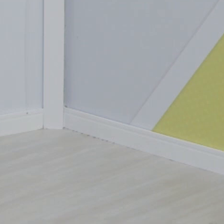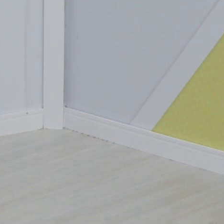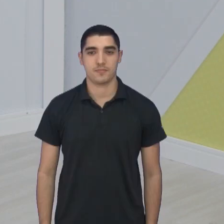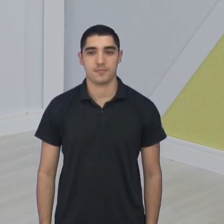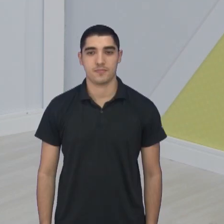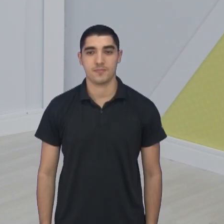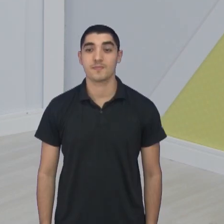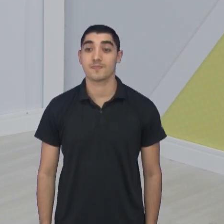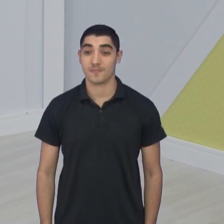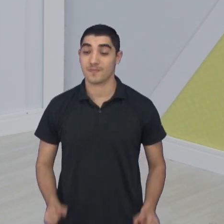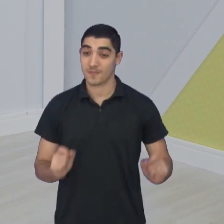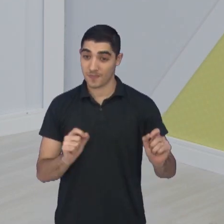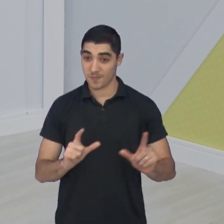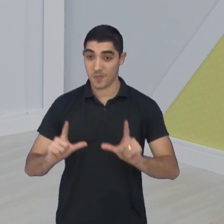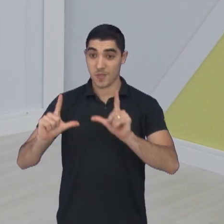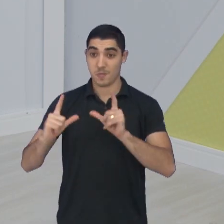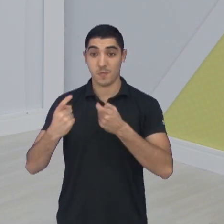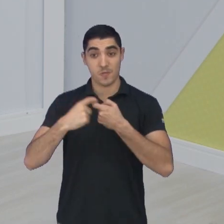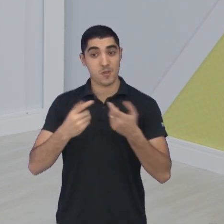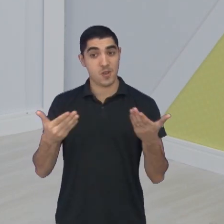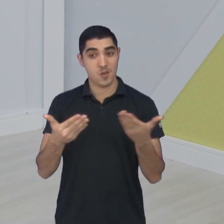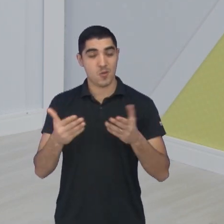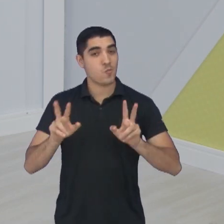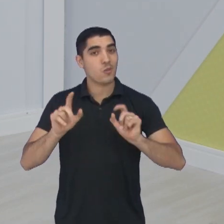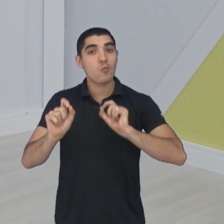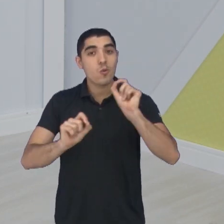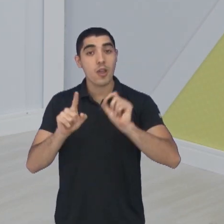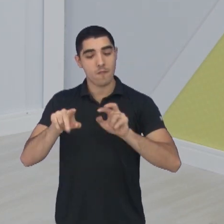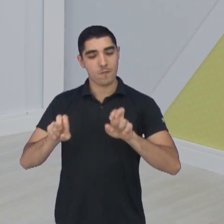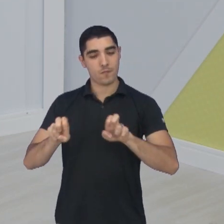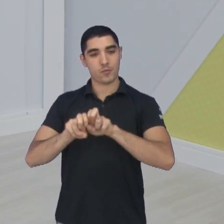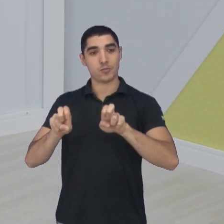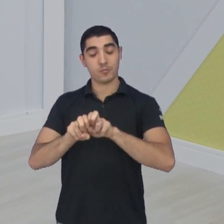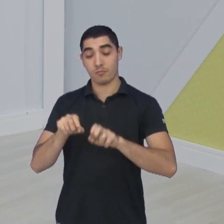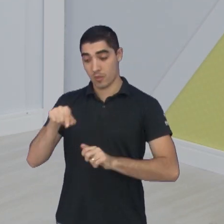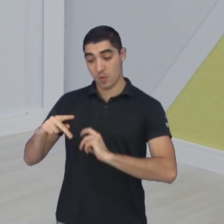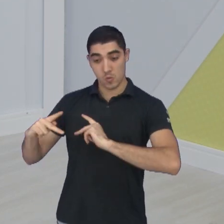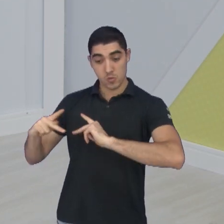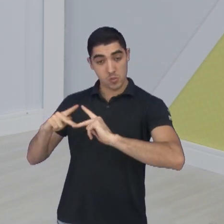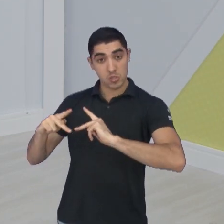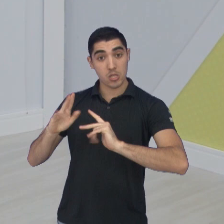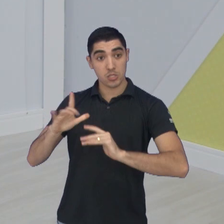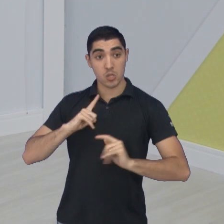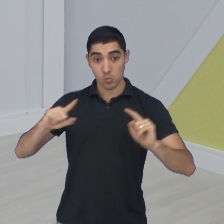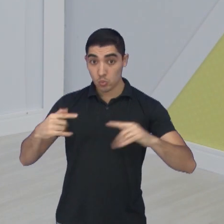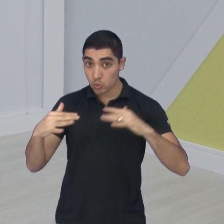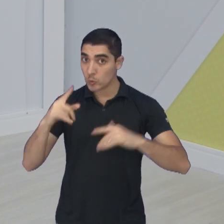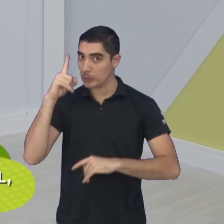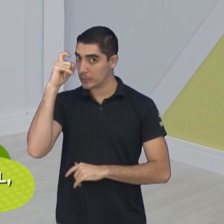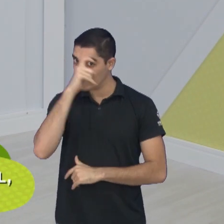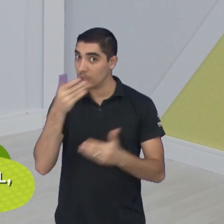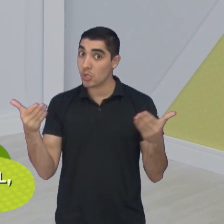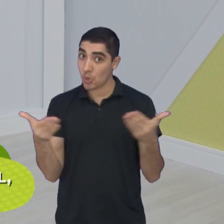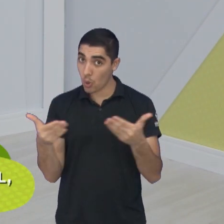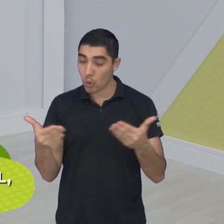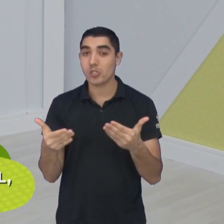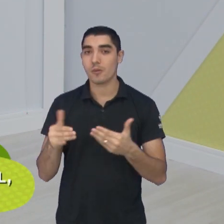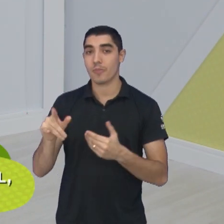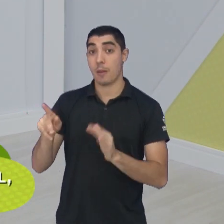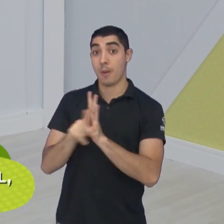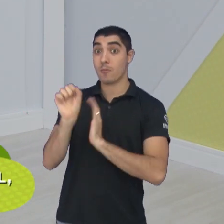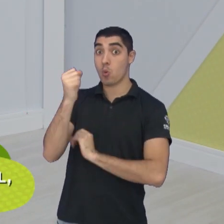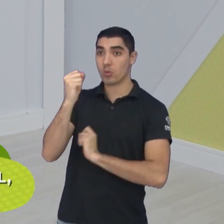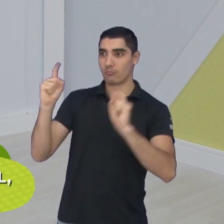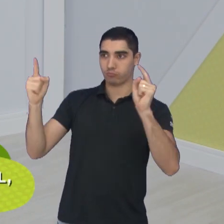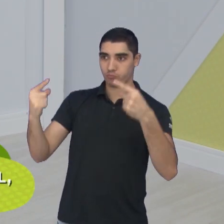Muito bem, estamos de volta com a Hora do Esporte para falar de futsal. O São José tem mais um jogo complicado hoje à noite pela 8ª rodada da